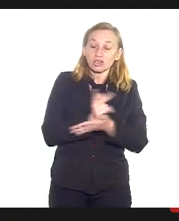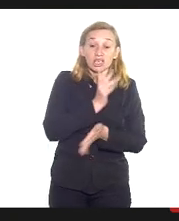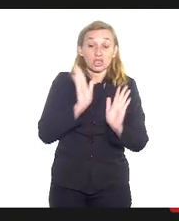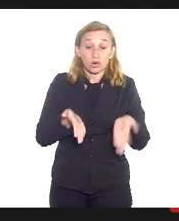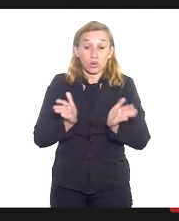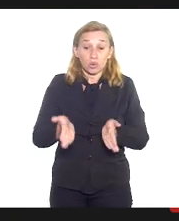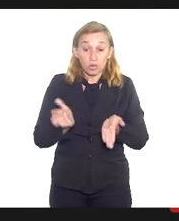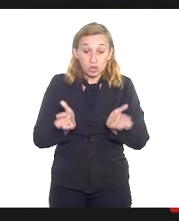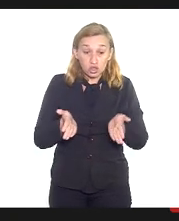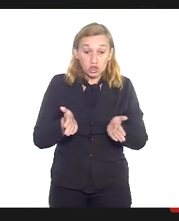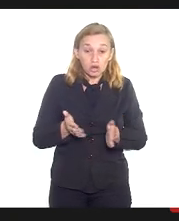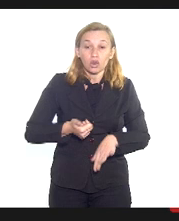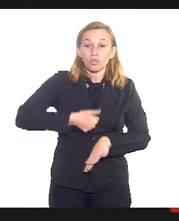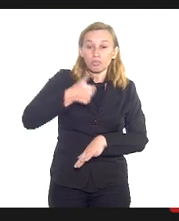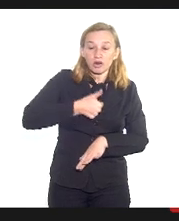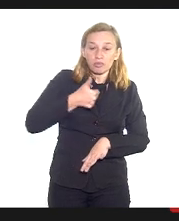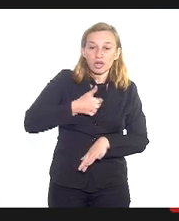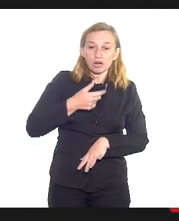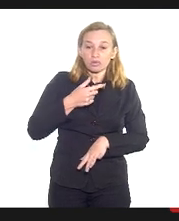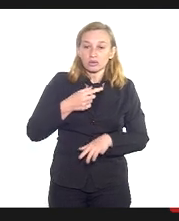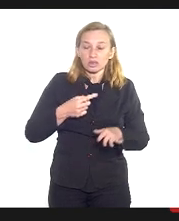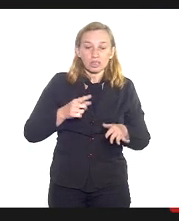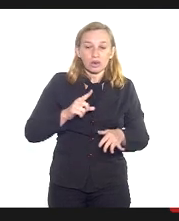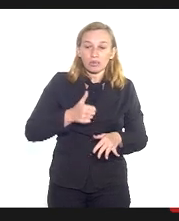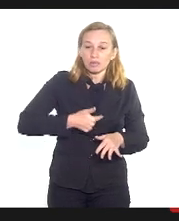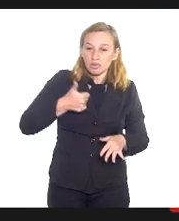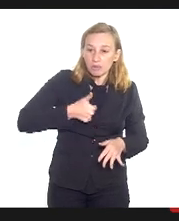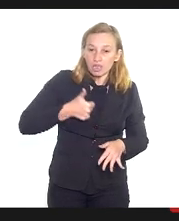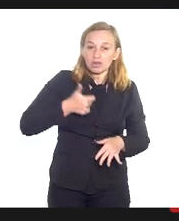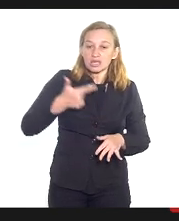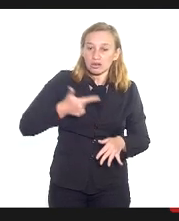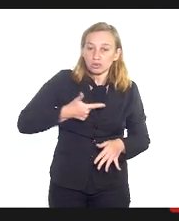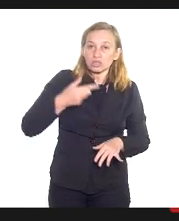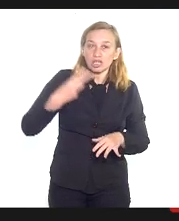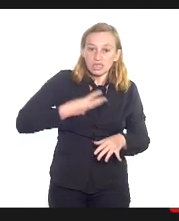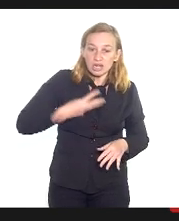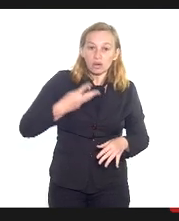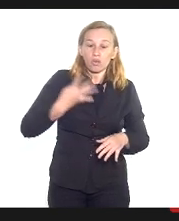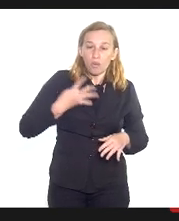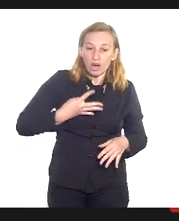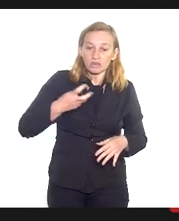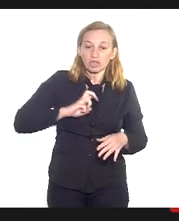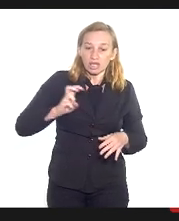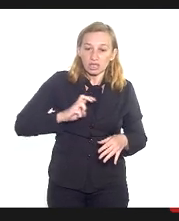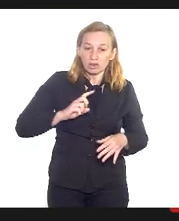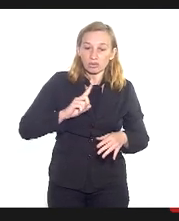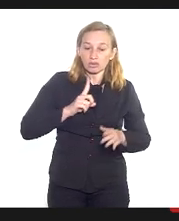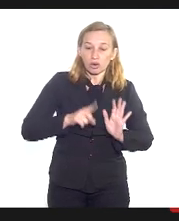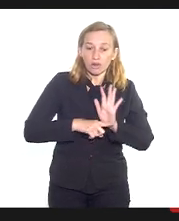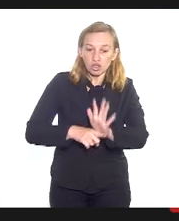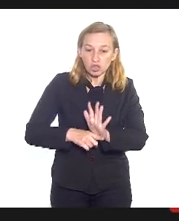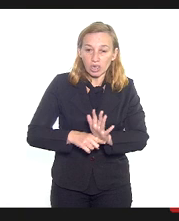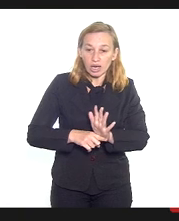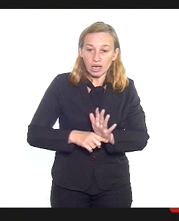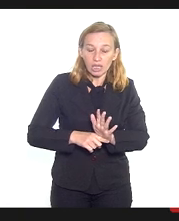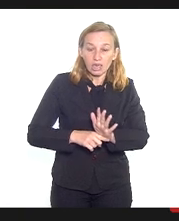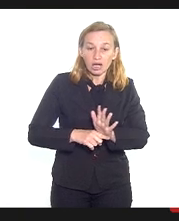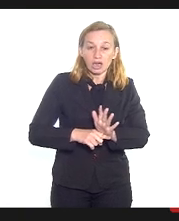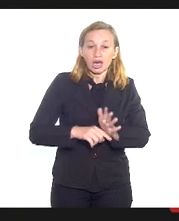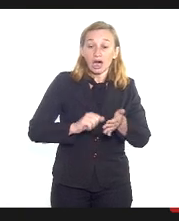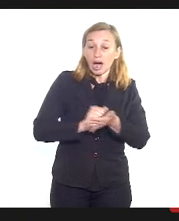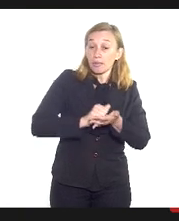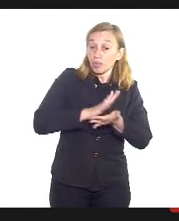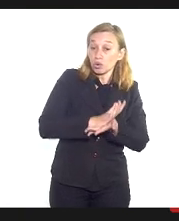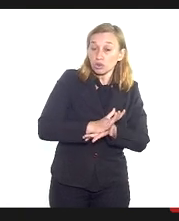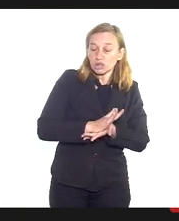5.139, seja o primeiro não atendimento, o segundo, o terceiro, o quarto, o quinto, infelizmente, a multa é única, de 10 mil UFIR. Então, a gente